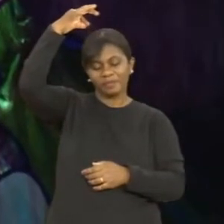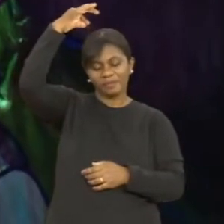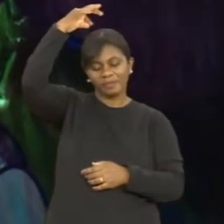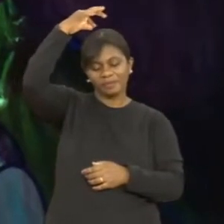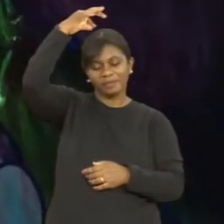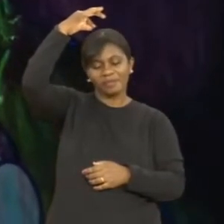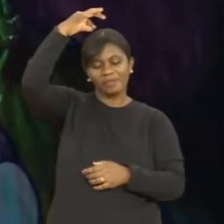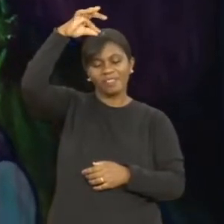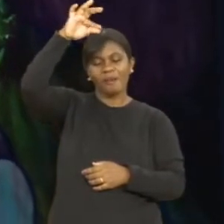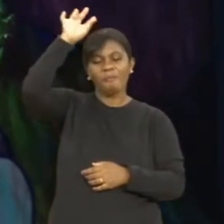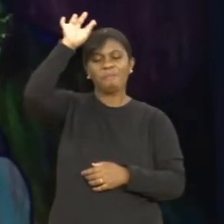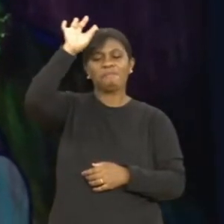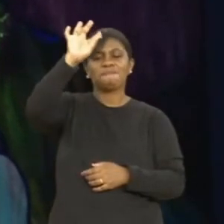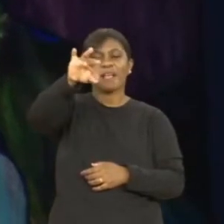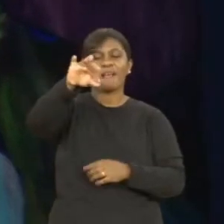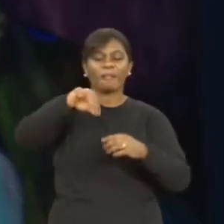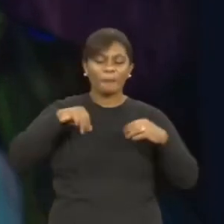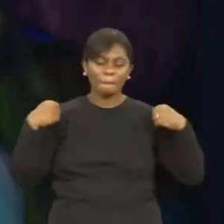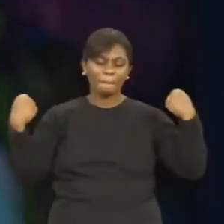já envolve você.